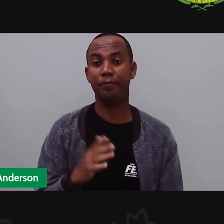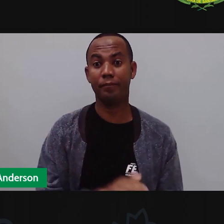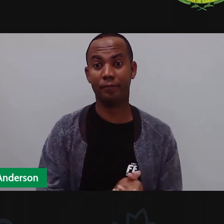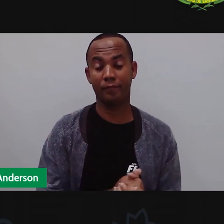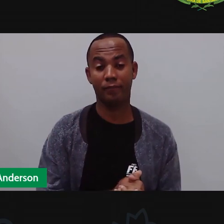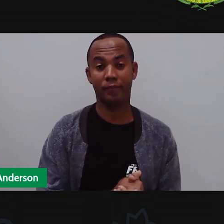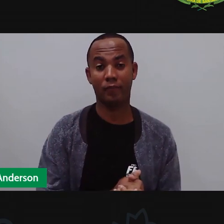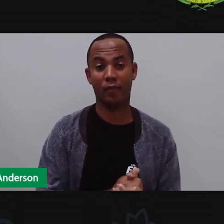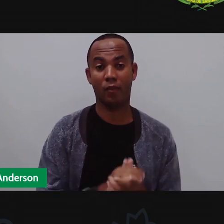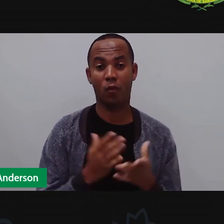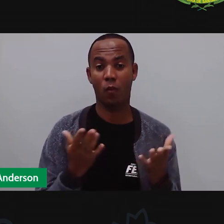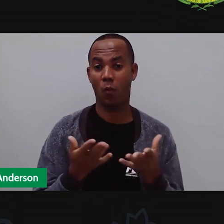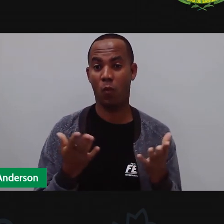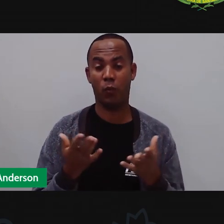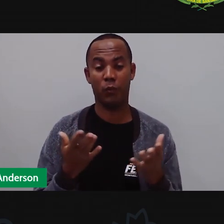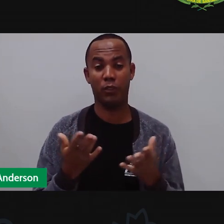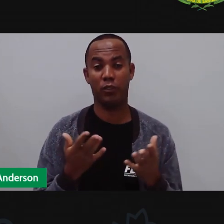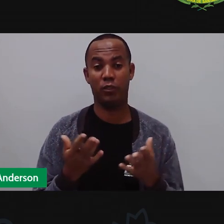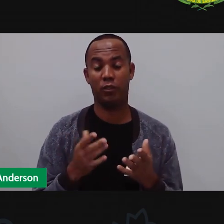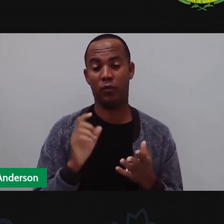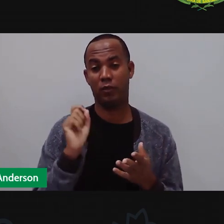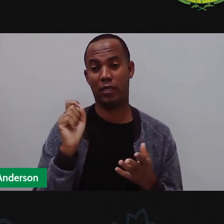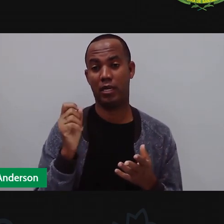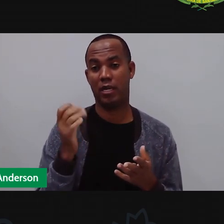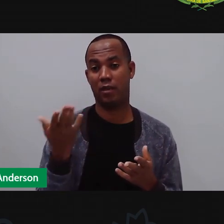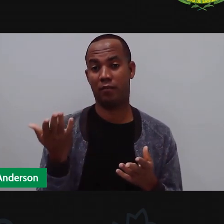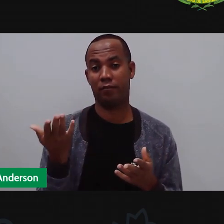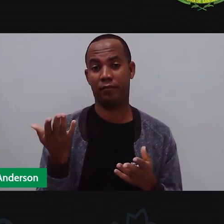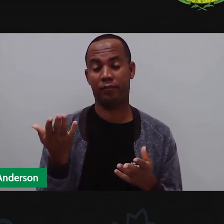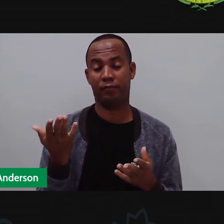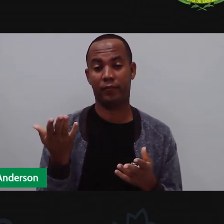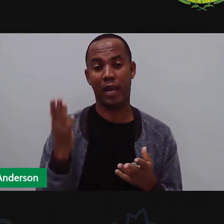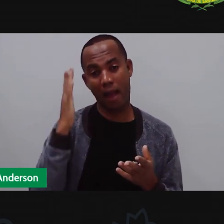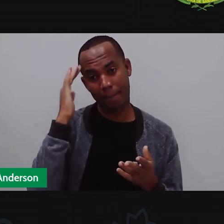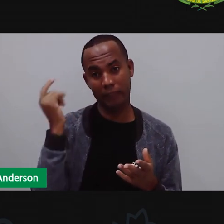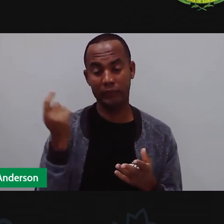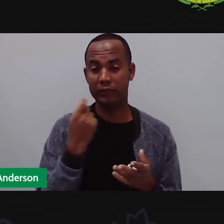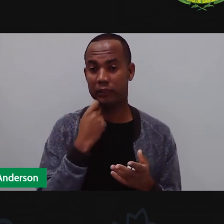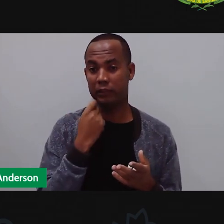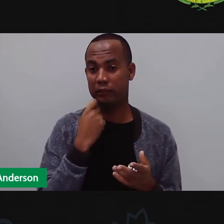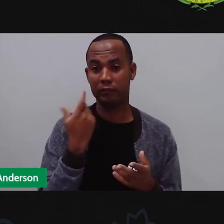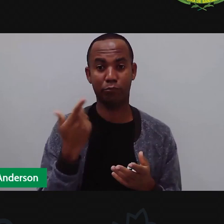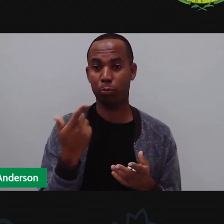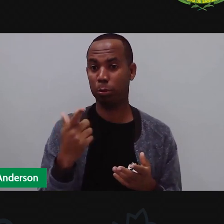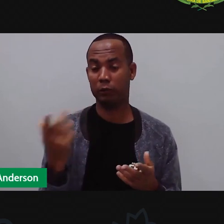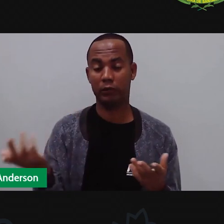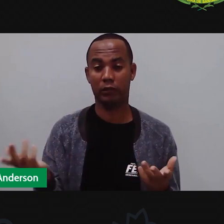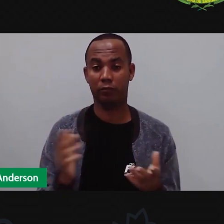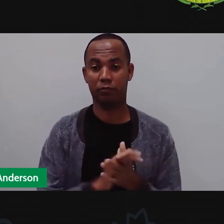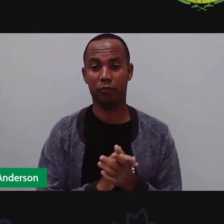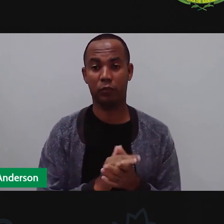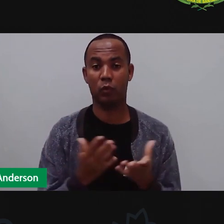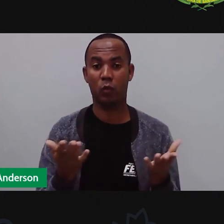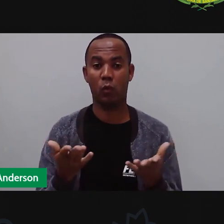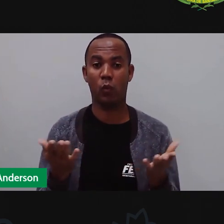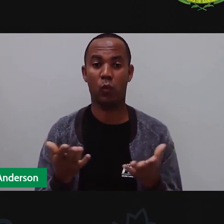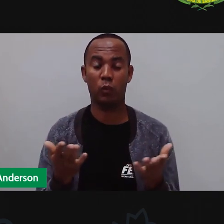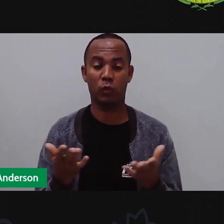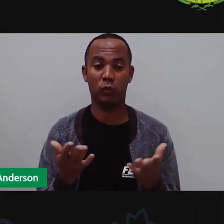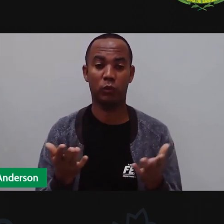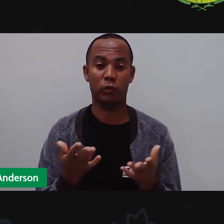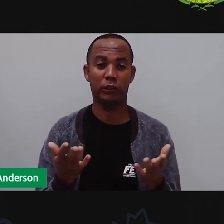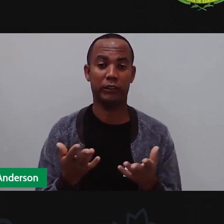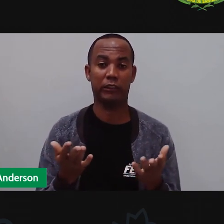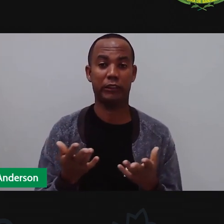E não teremos hoje o nosso, amanhã no caso, né, o nosso sextor com qualidade. Hoje é o nosso